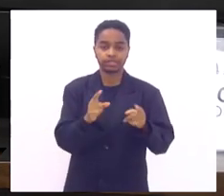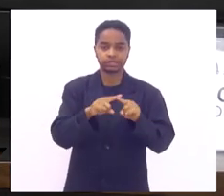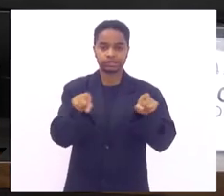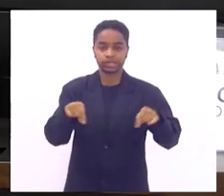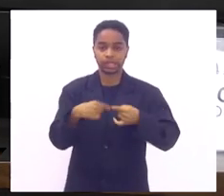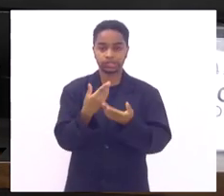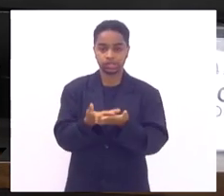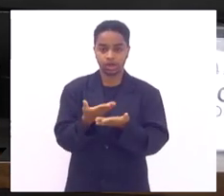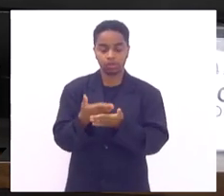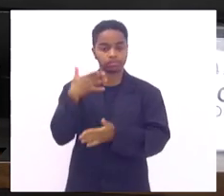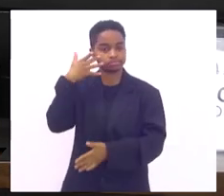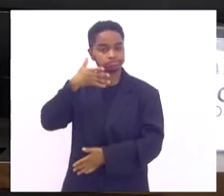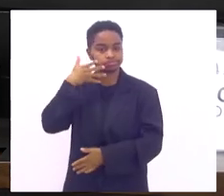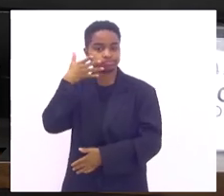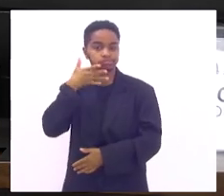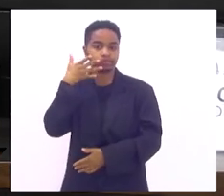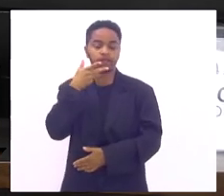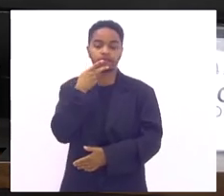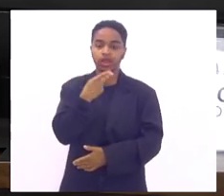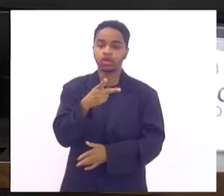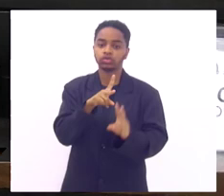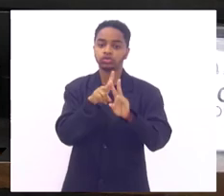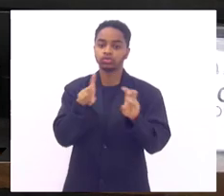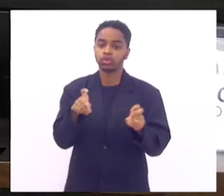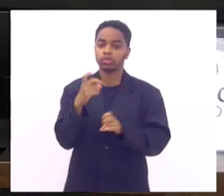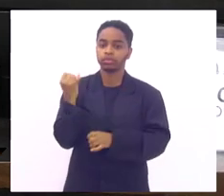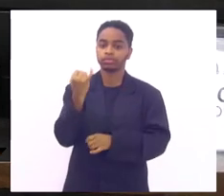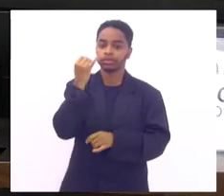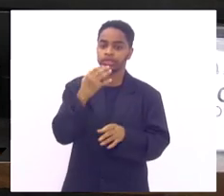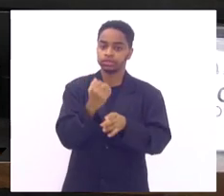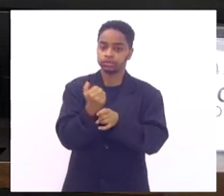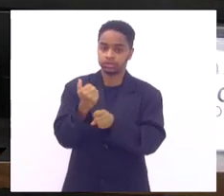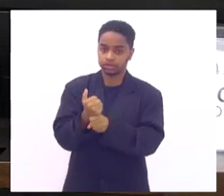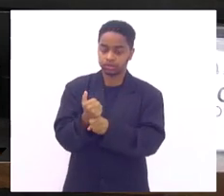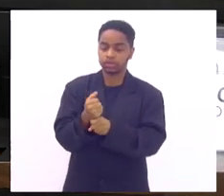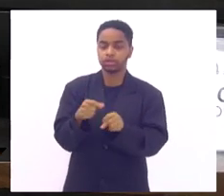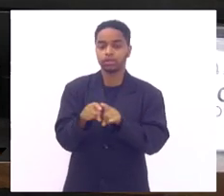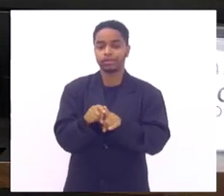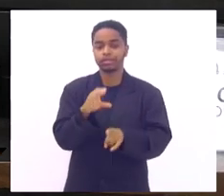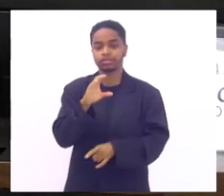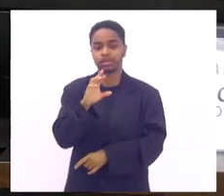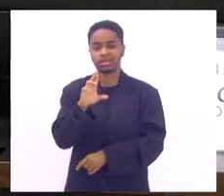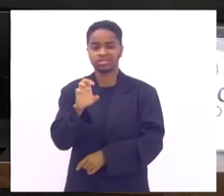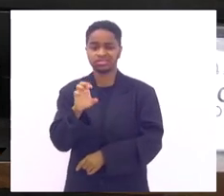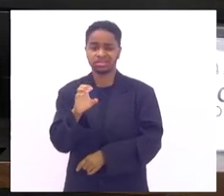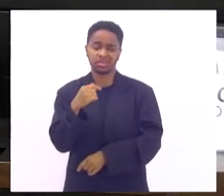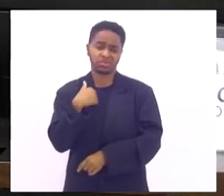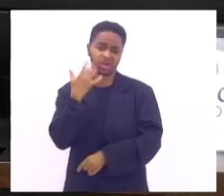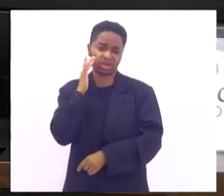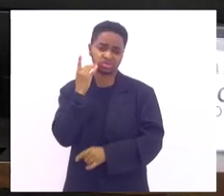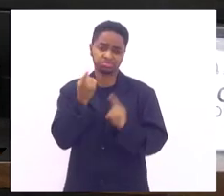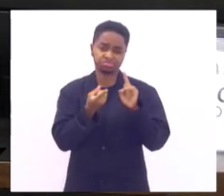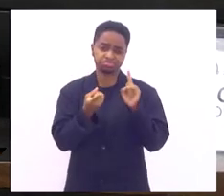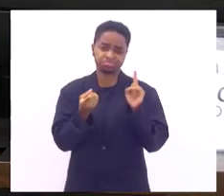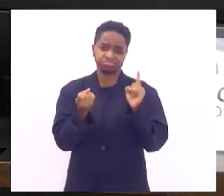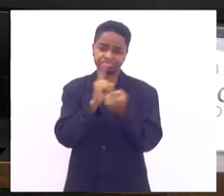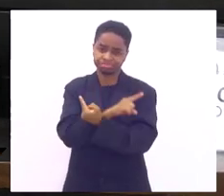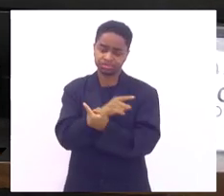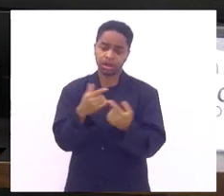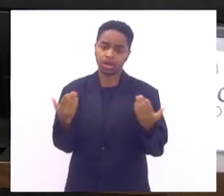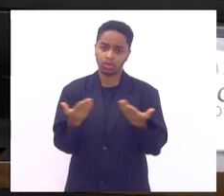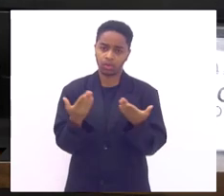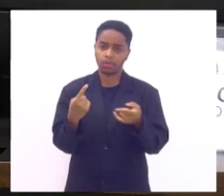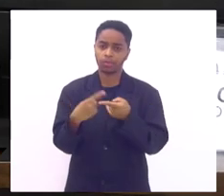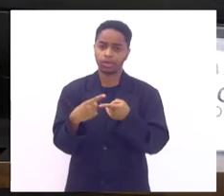para palestrar sobre a importância da contabilidade e o CRC, e chuto que inverteu a ordem aí.